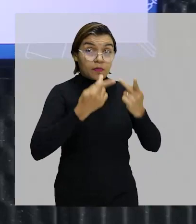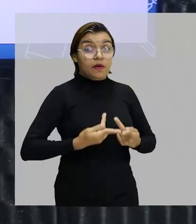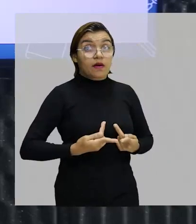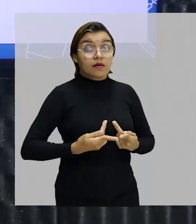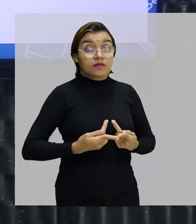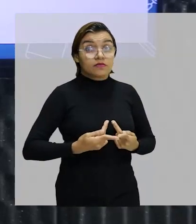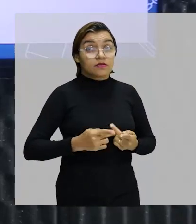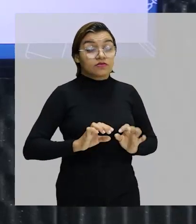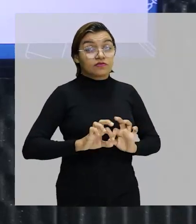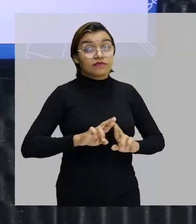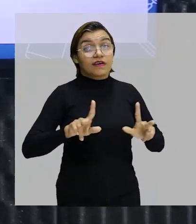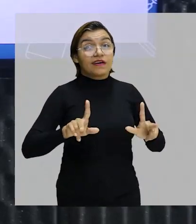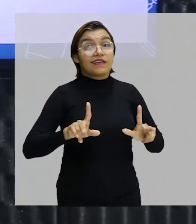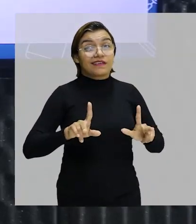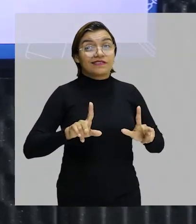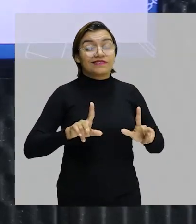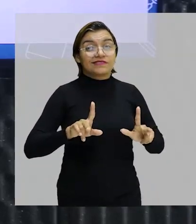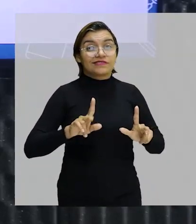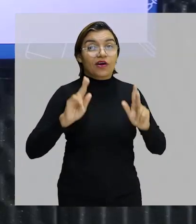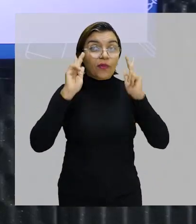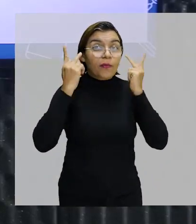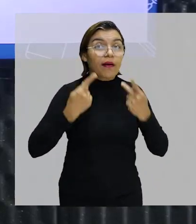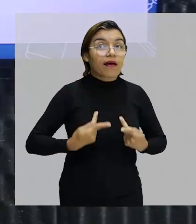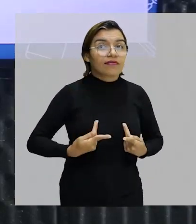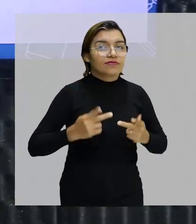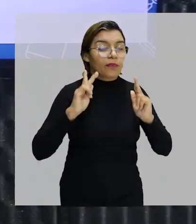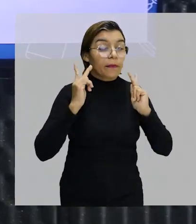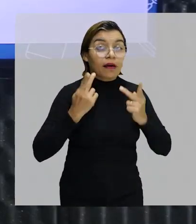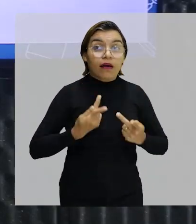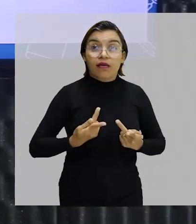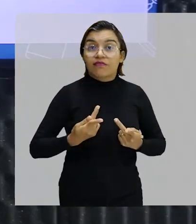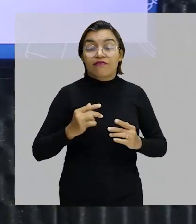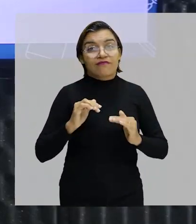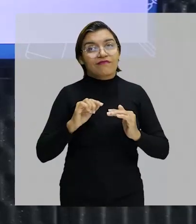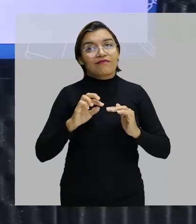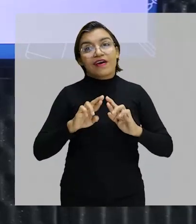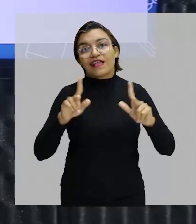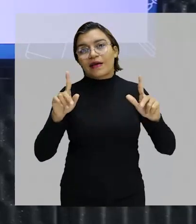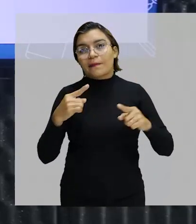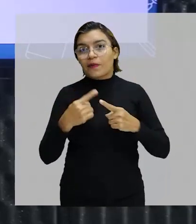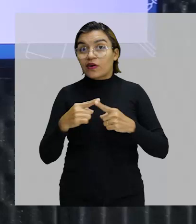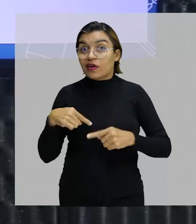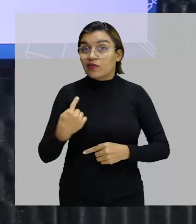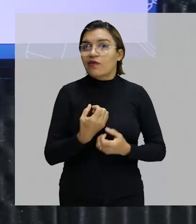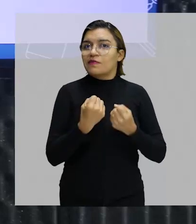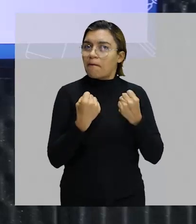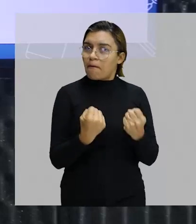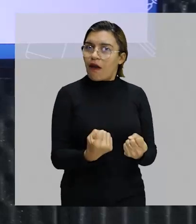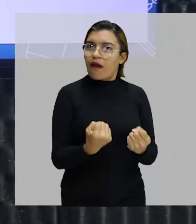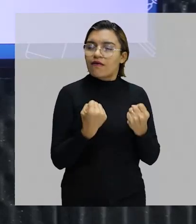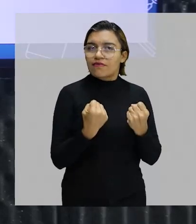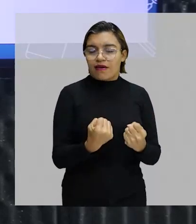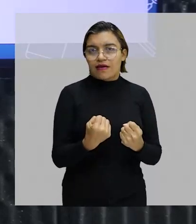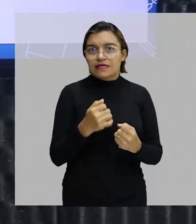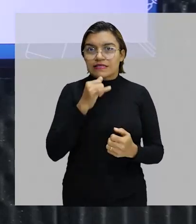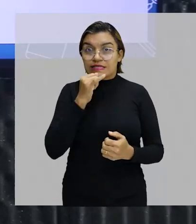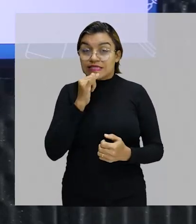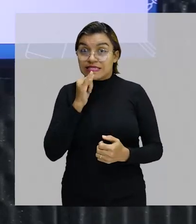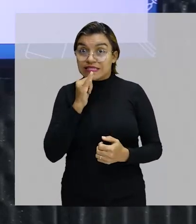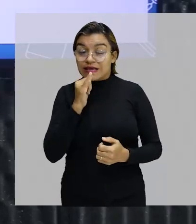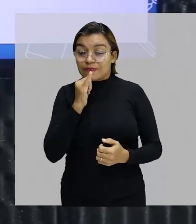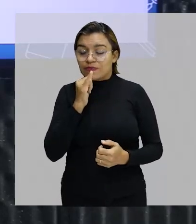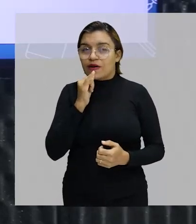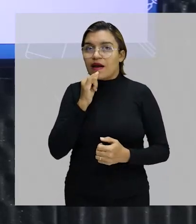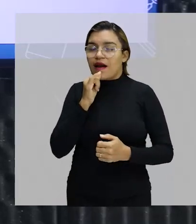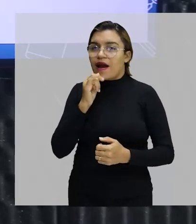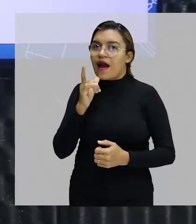isso não nos permite por causa da diferença de peso, né, que nós temos,